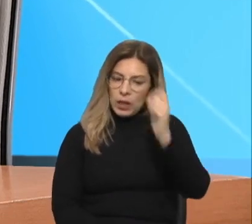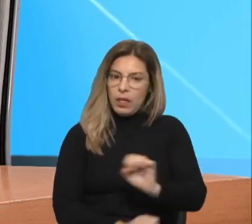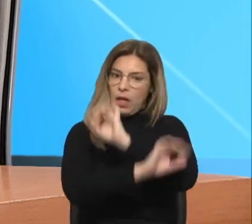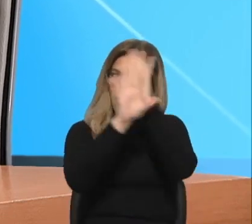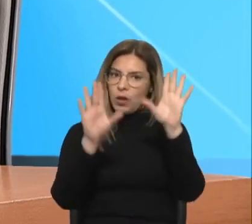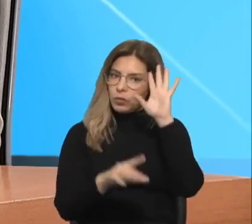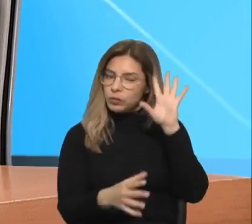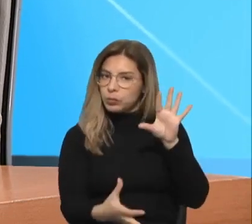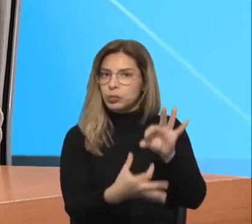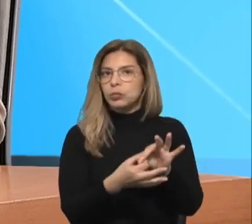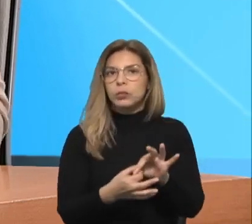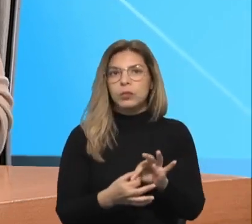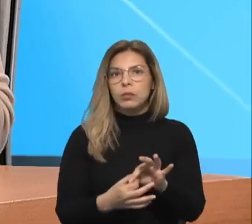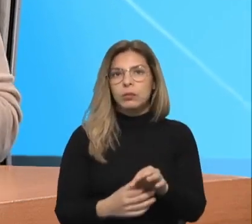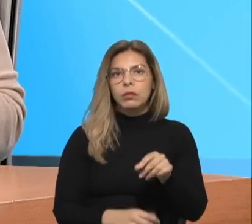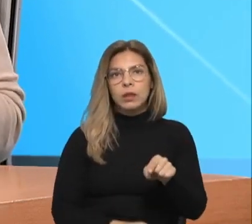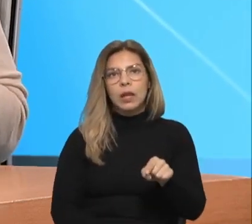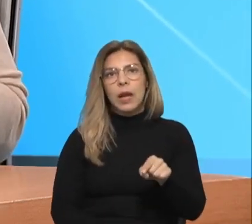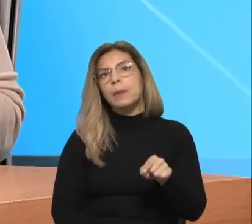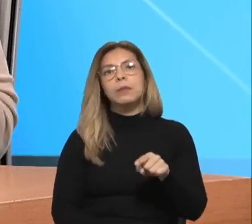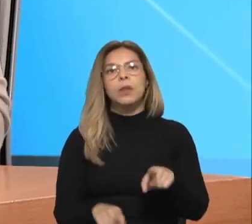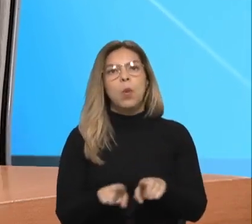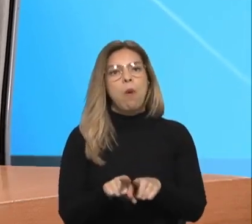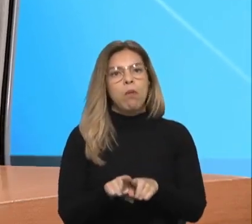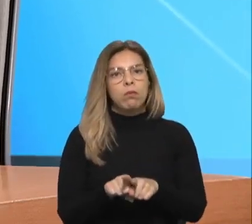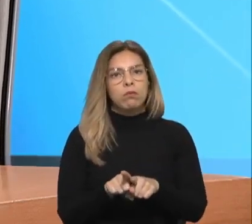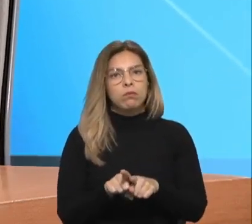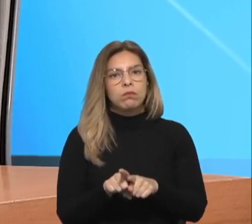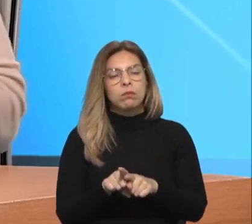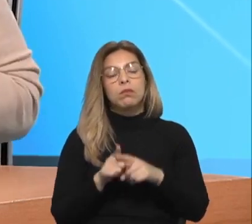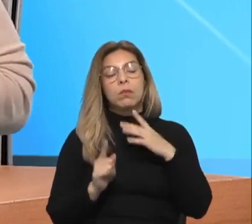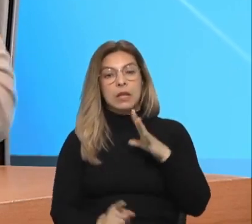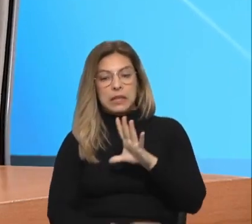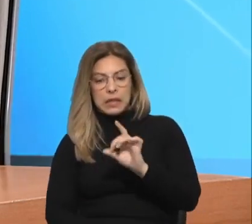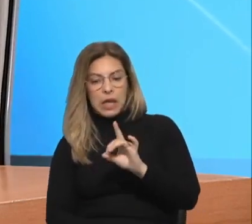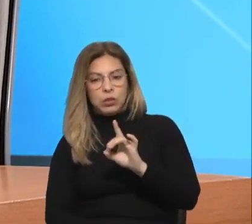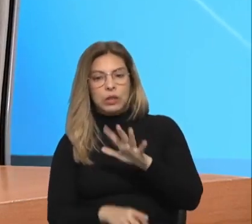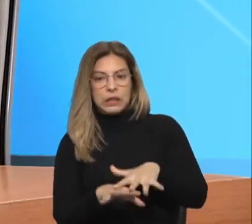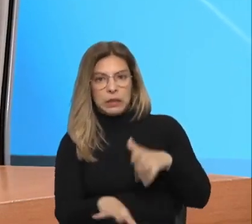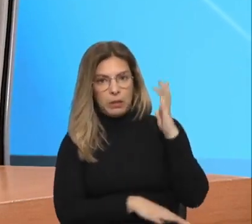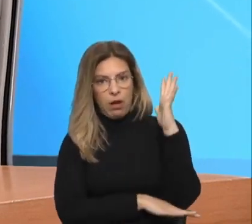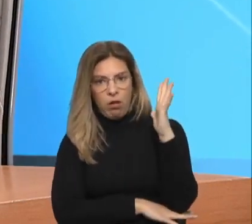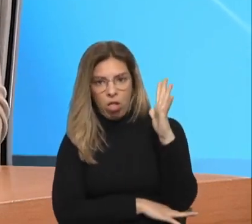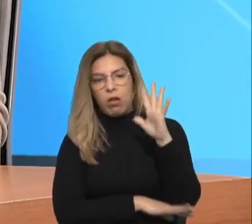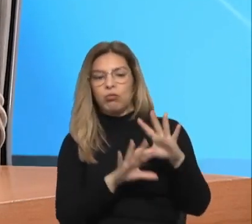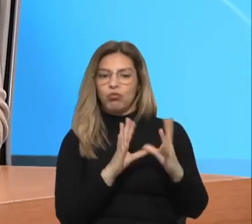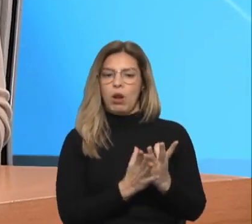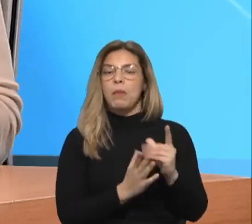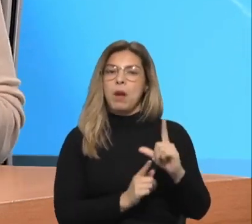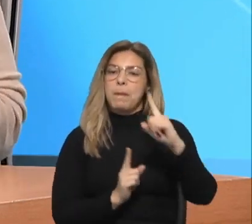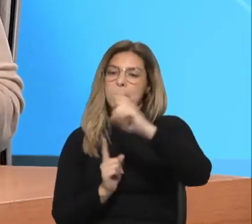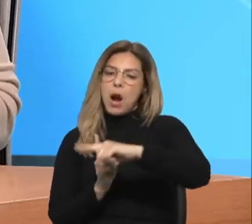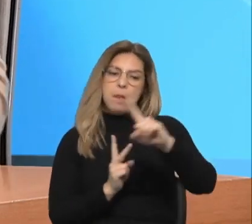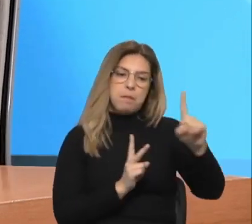diferente foi esta fase da 16ª Assembleia Geral decorrer em 2 sessões. Isto foi uma surpresa e